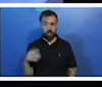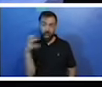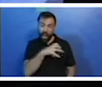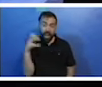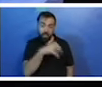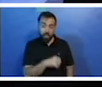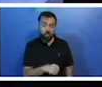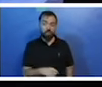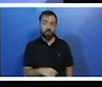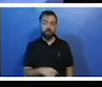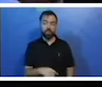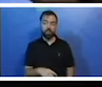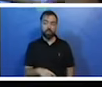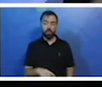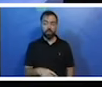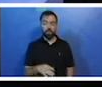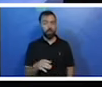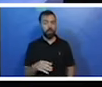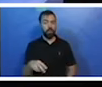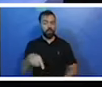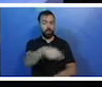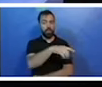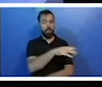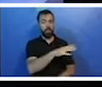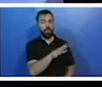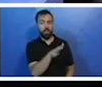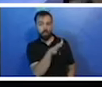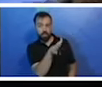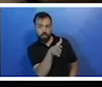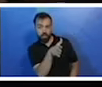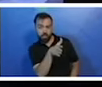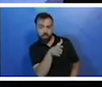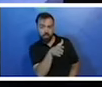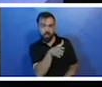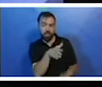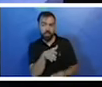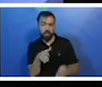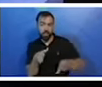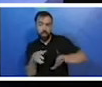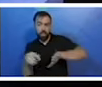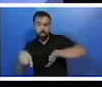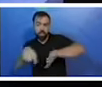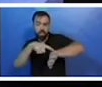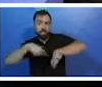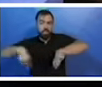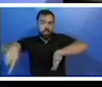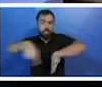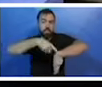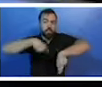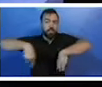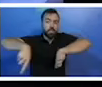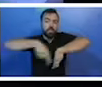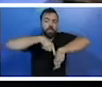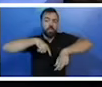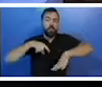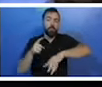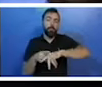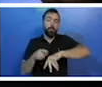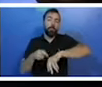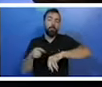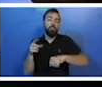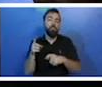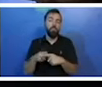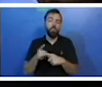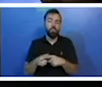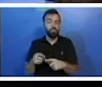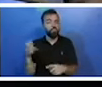que a pista precisa ser inclinada, né? A imagem não está torta, ela está de frente, mas a pista ela é inclinada. Por quê? Porque eles